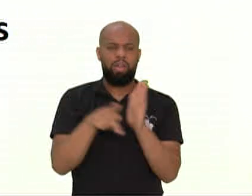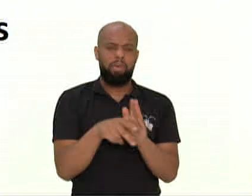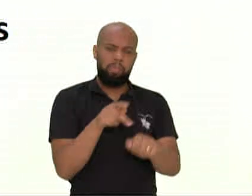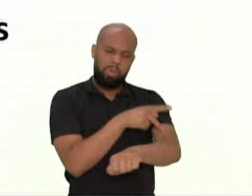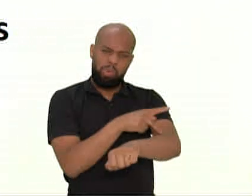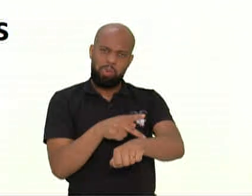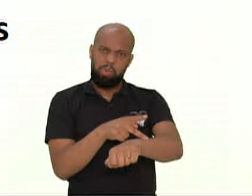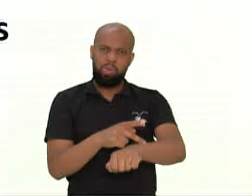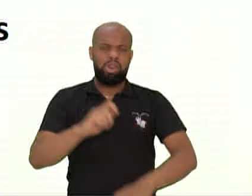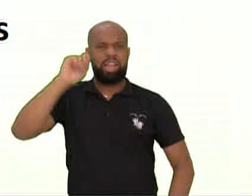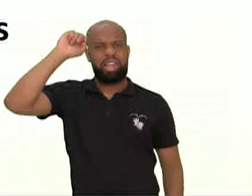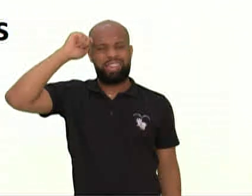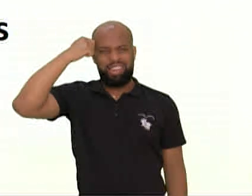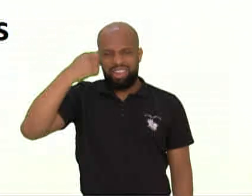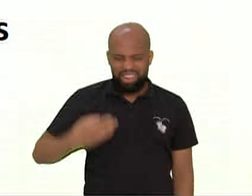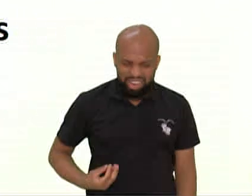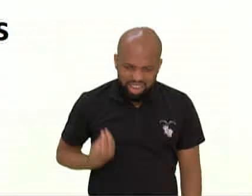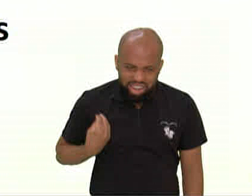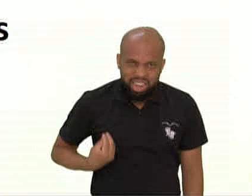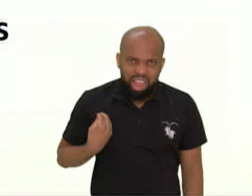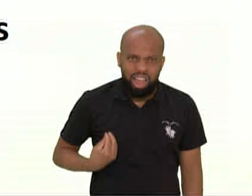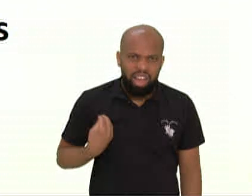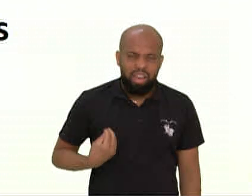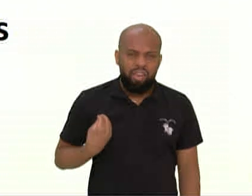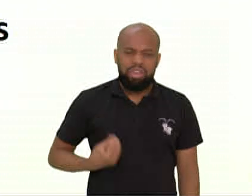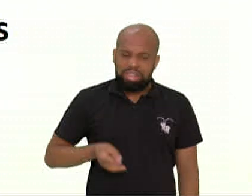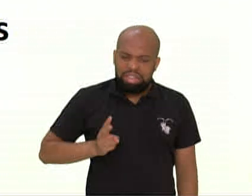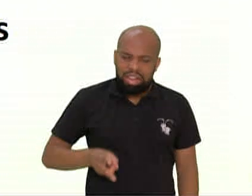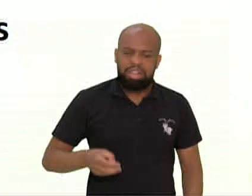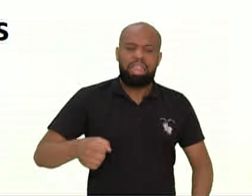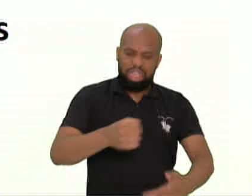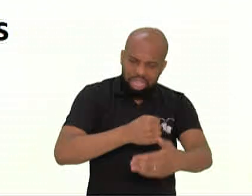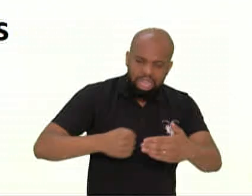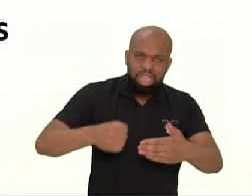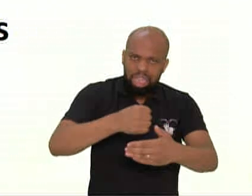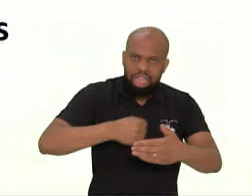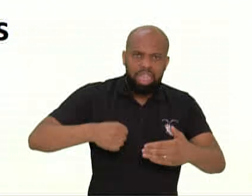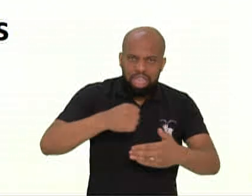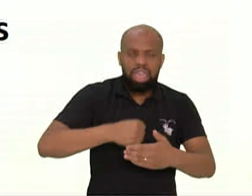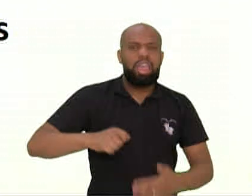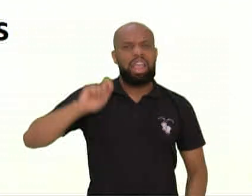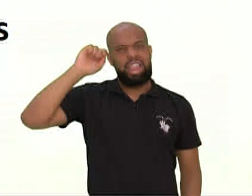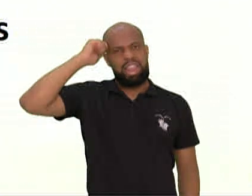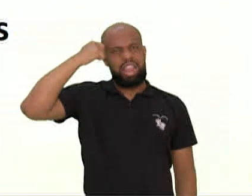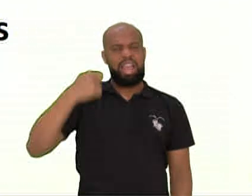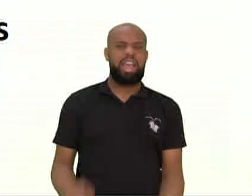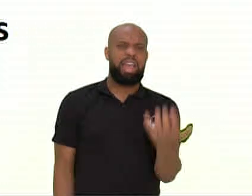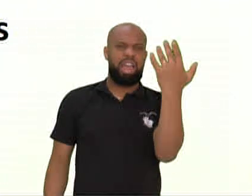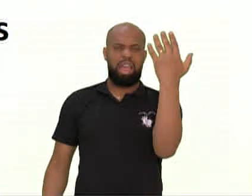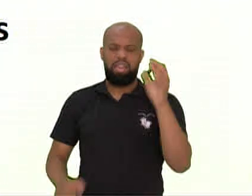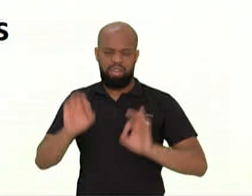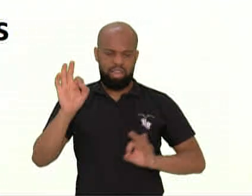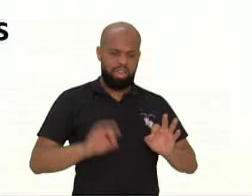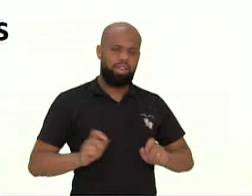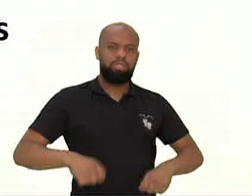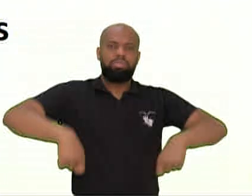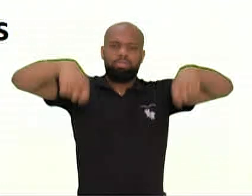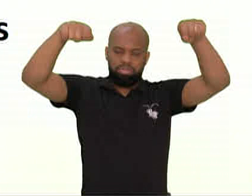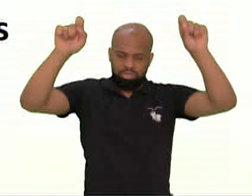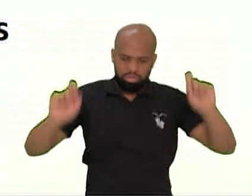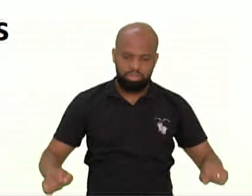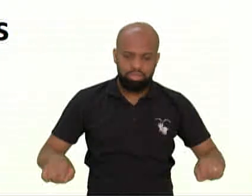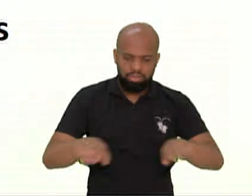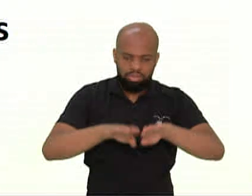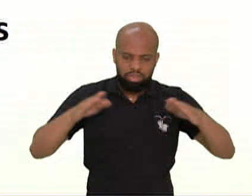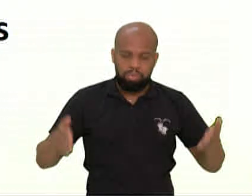pureza. Negra é a vida consumida ao pé do fogão. Negra é a mão que nos preparando a mesa, limpando as manchas